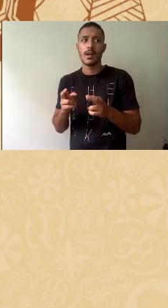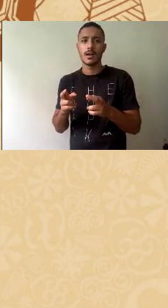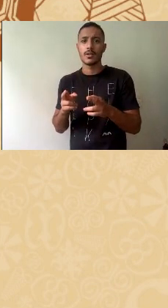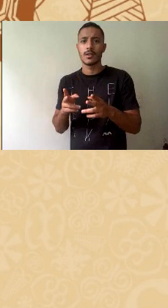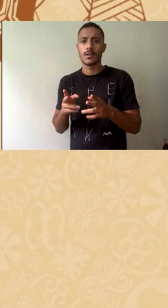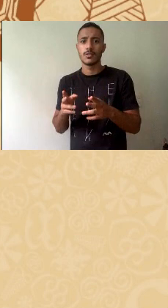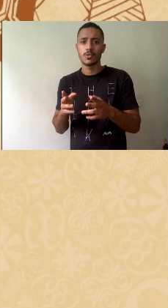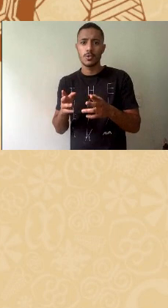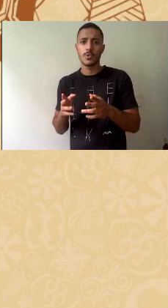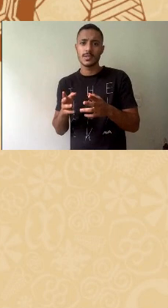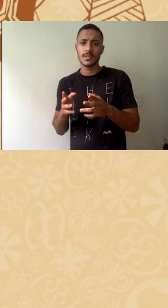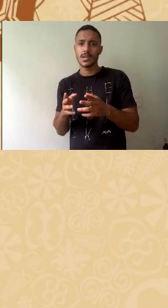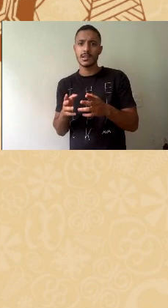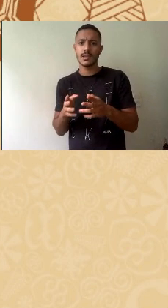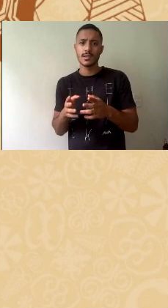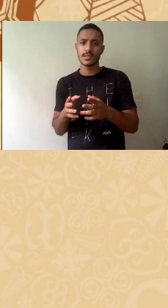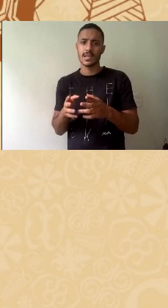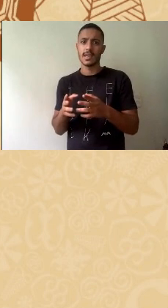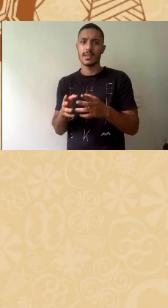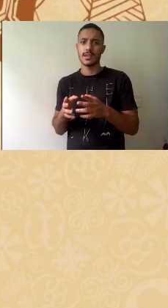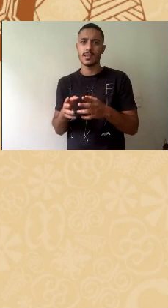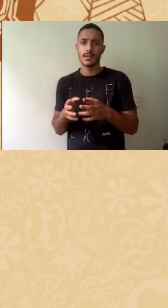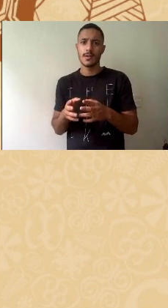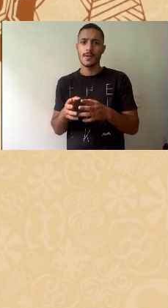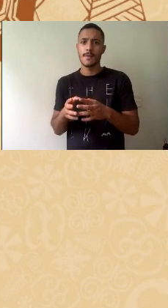Uma brincadeira. Miranda, por favor, você pode...